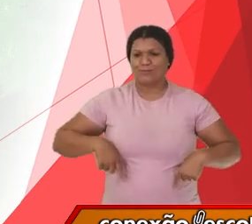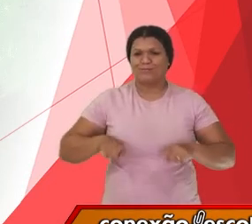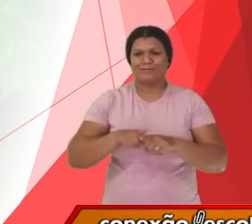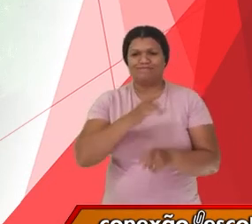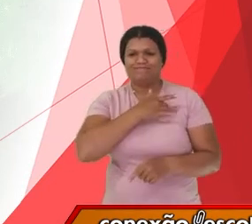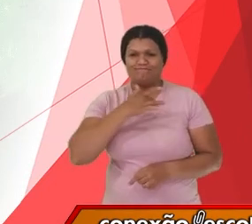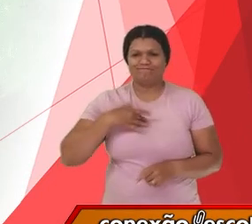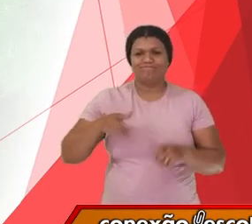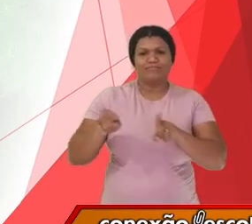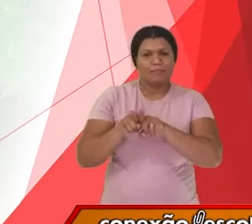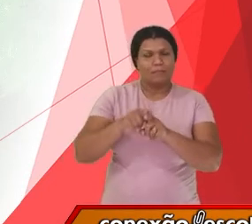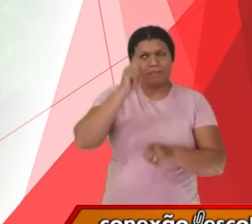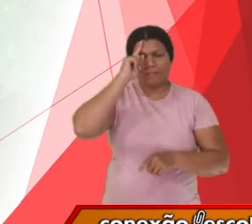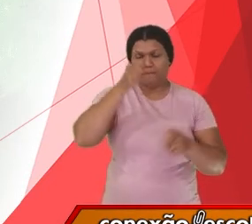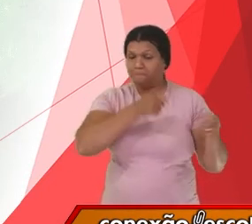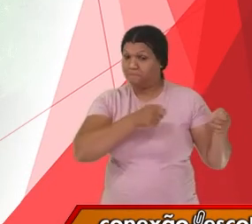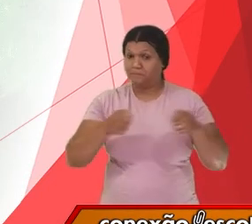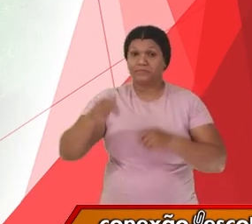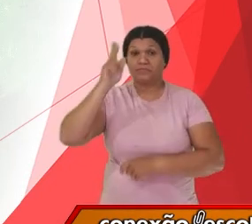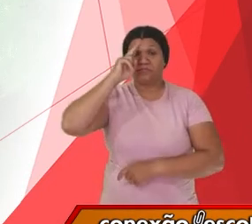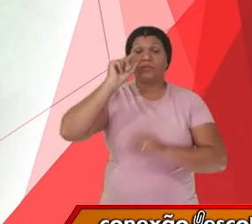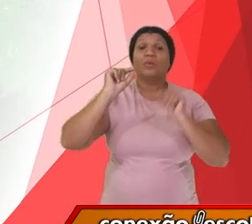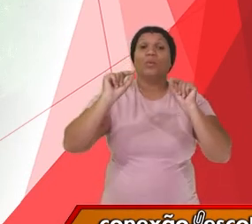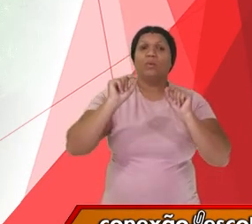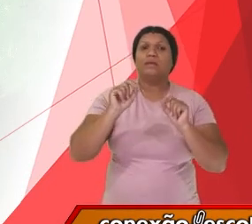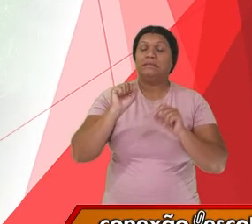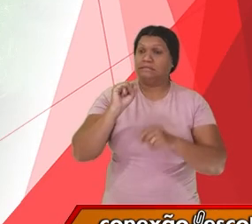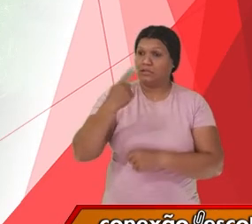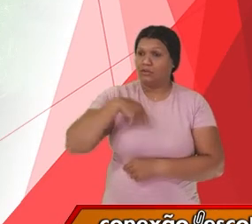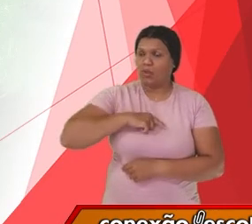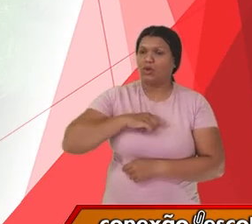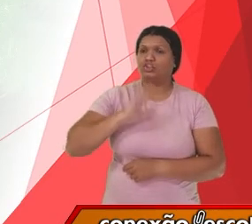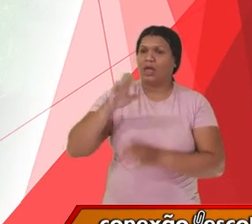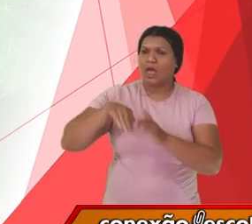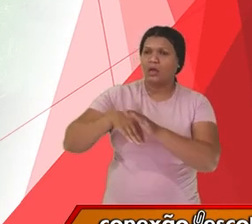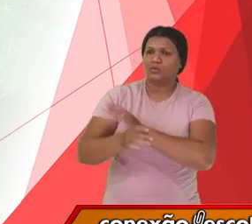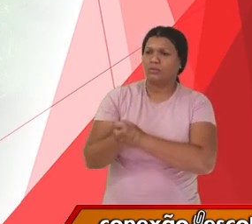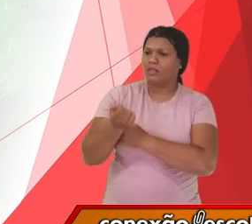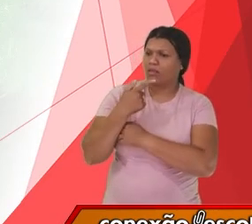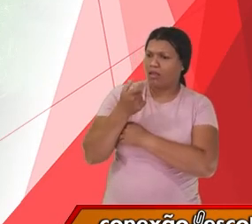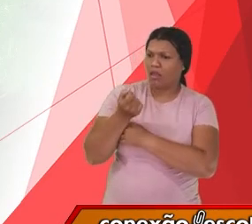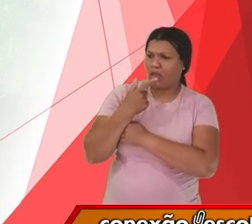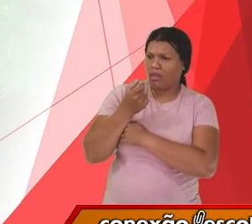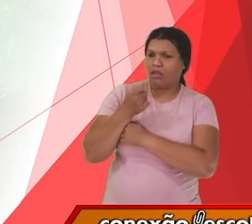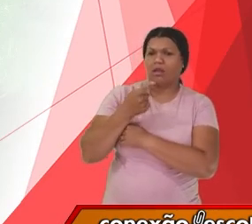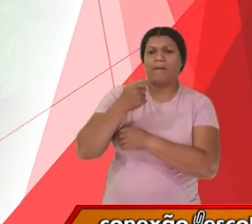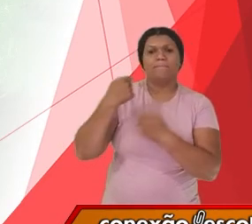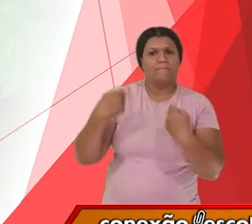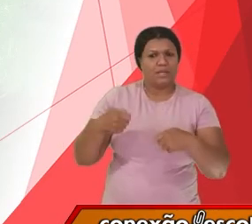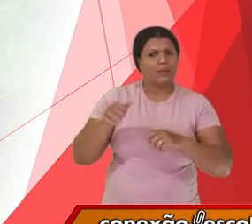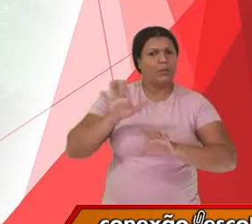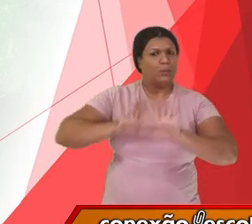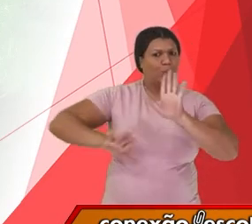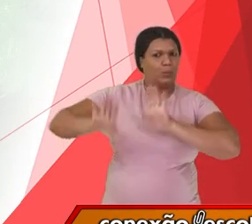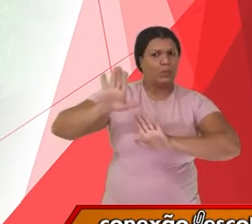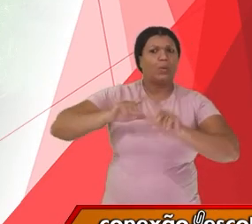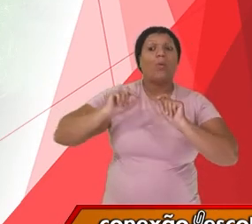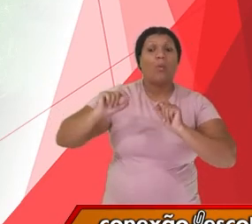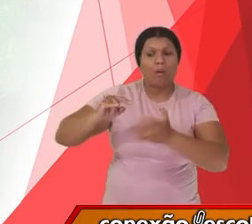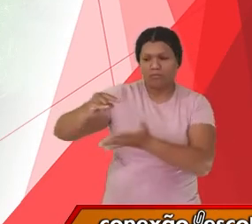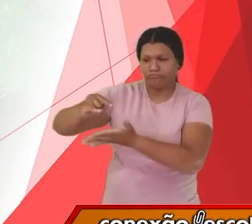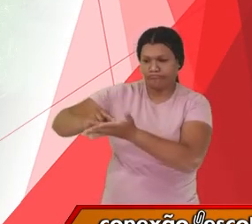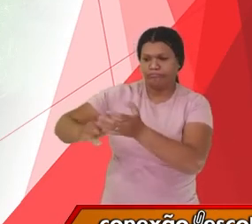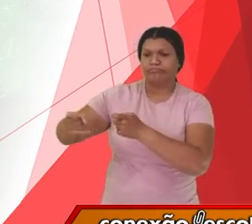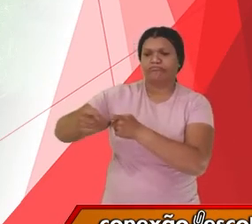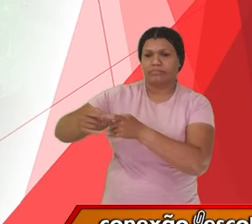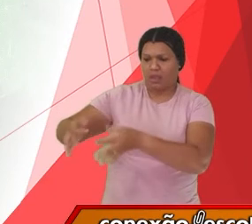dia. Lembrando que mesmo o uso de medicamentos deve ser feito com muito cuidado, sempre sob